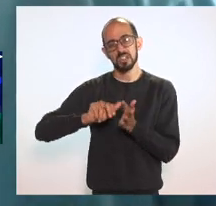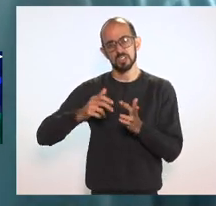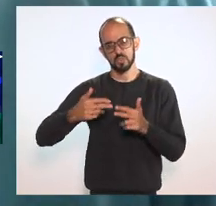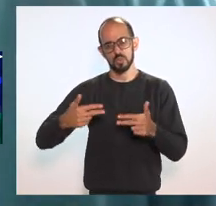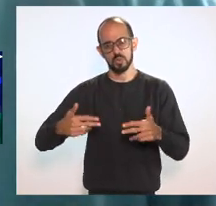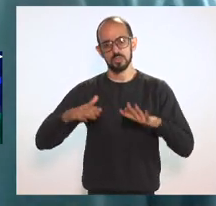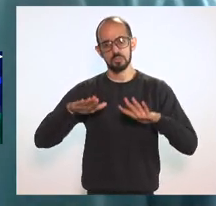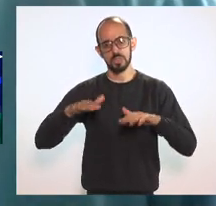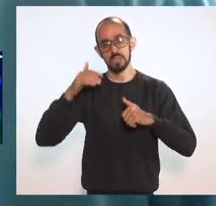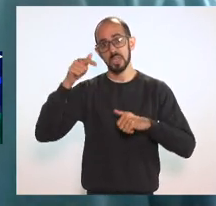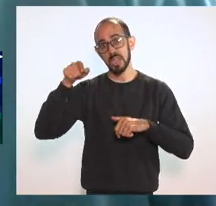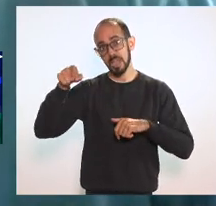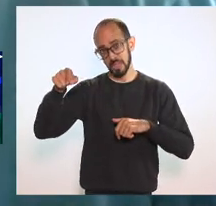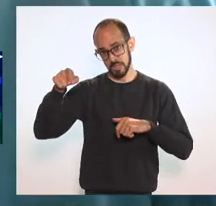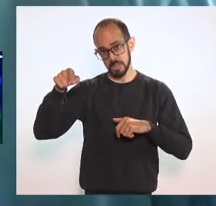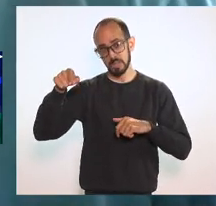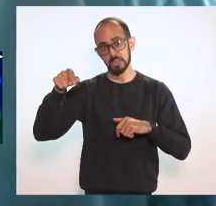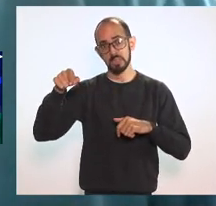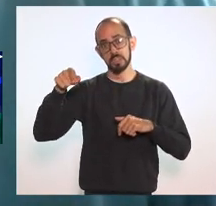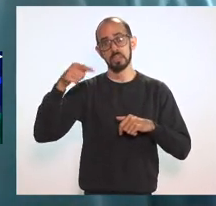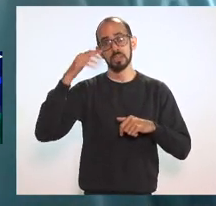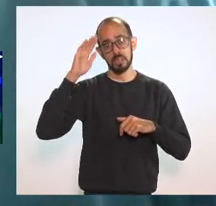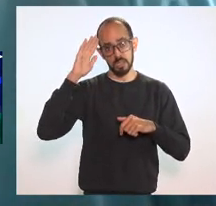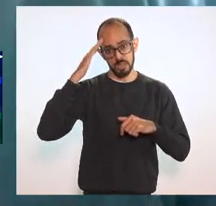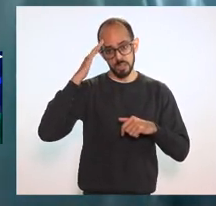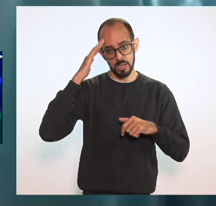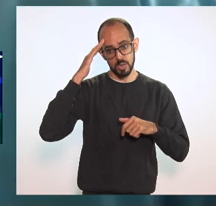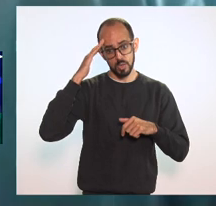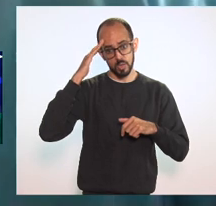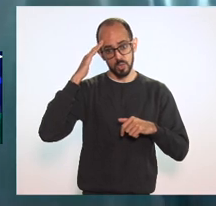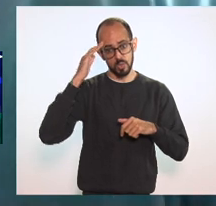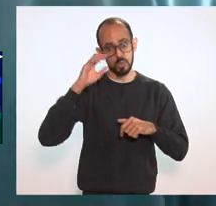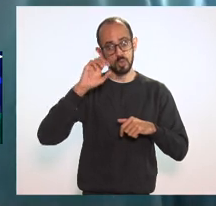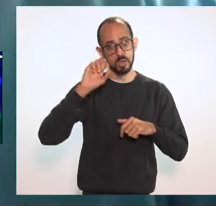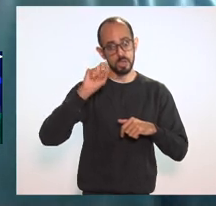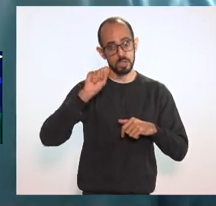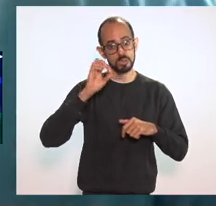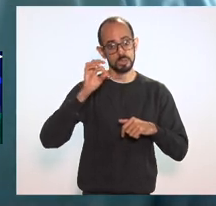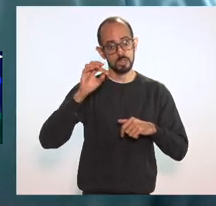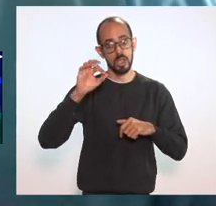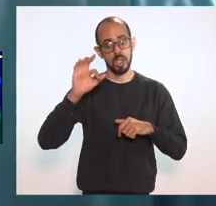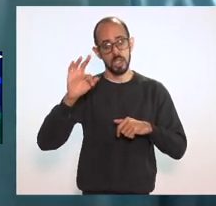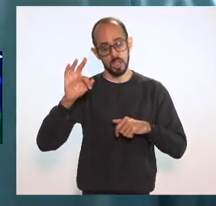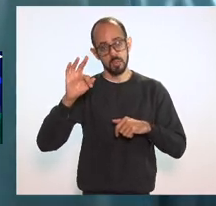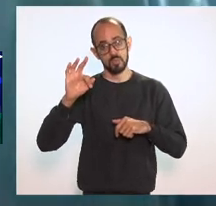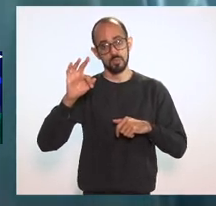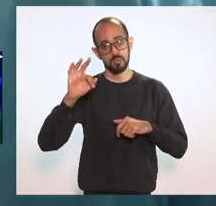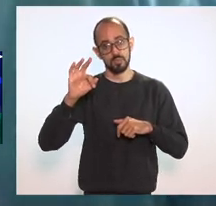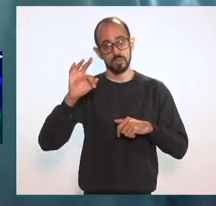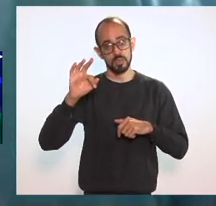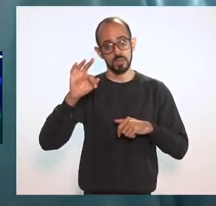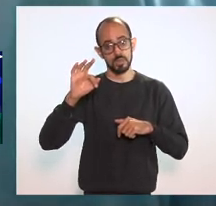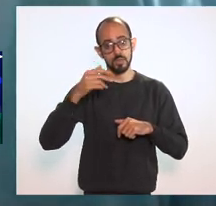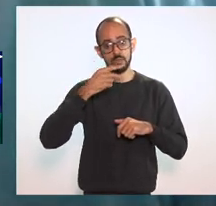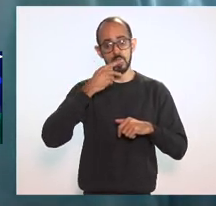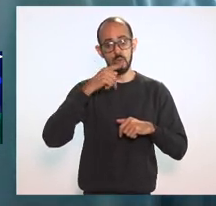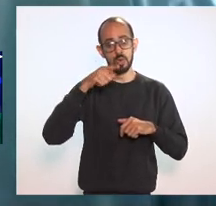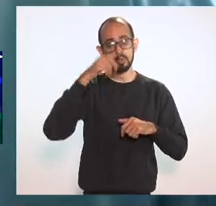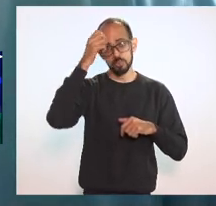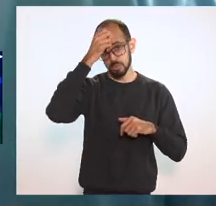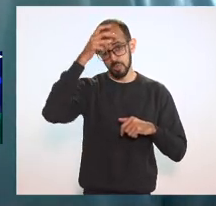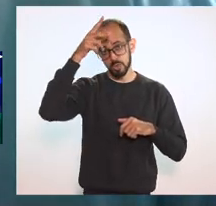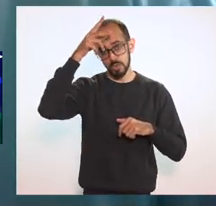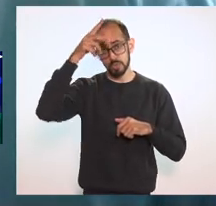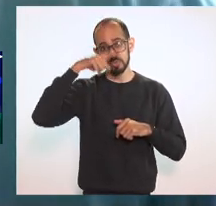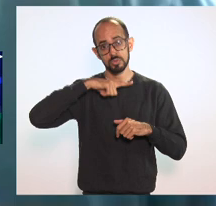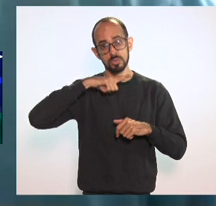e ele reconheceu o direito e Oeste ter sempre reconheceu dos prefeitos tomarem